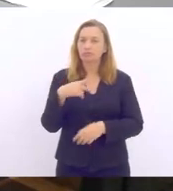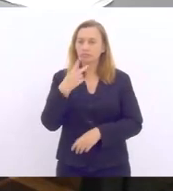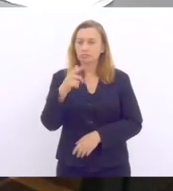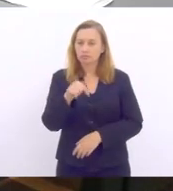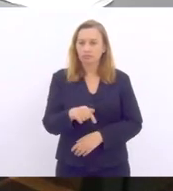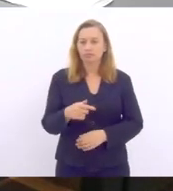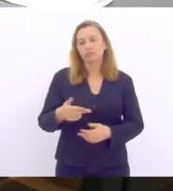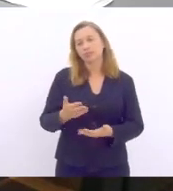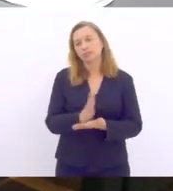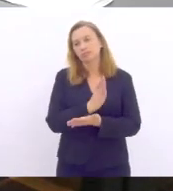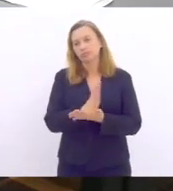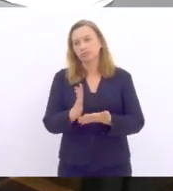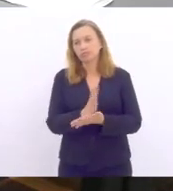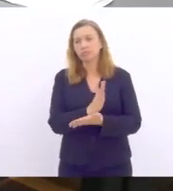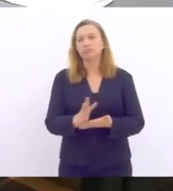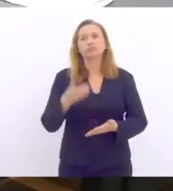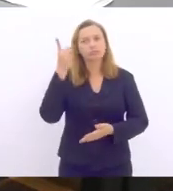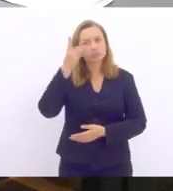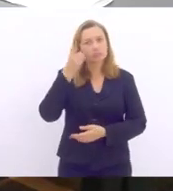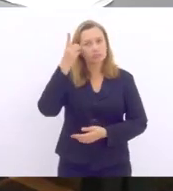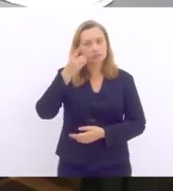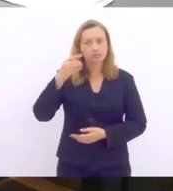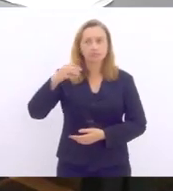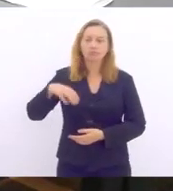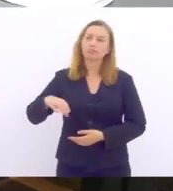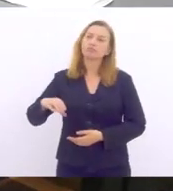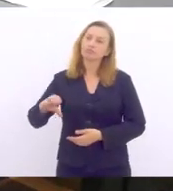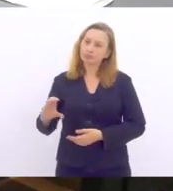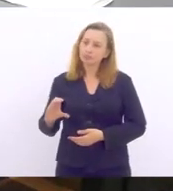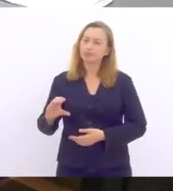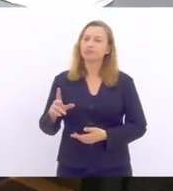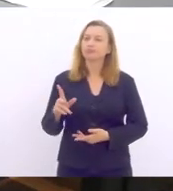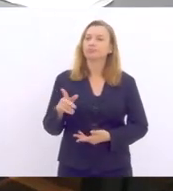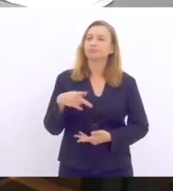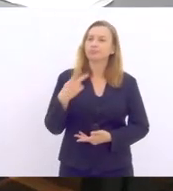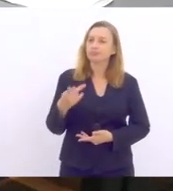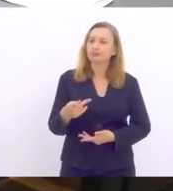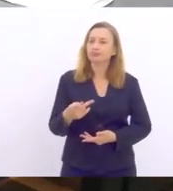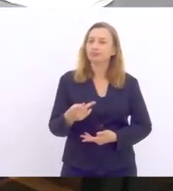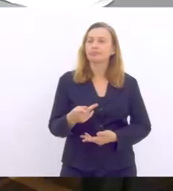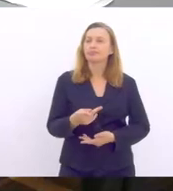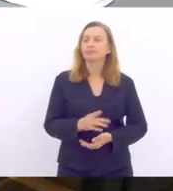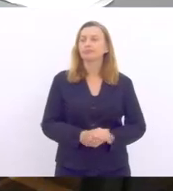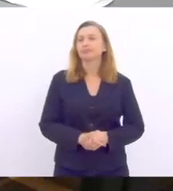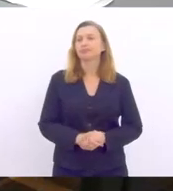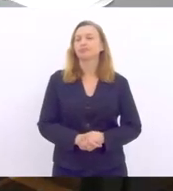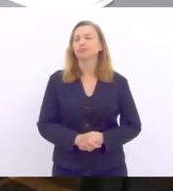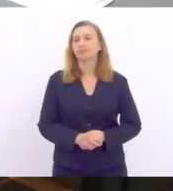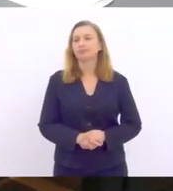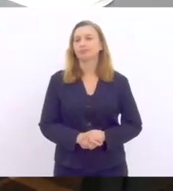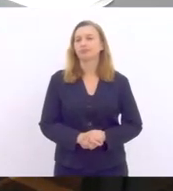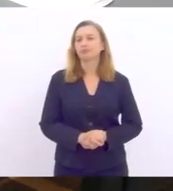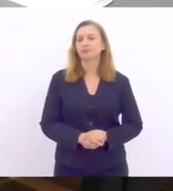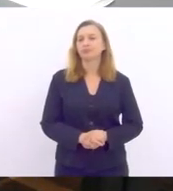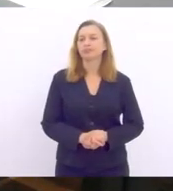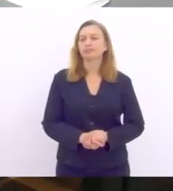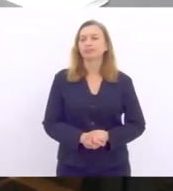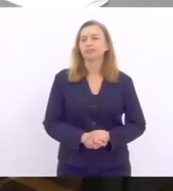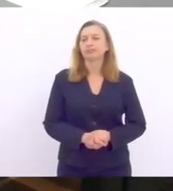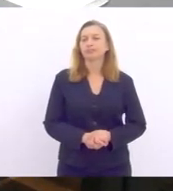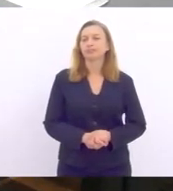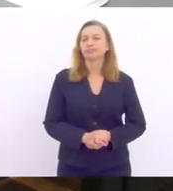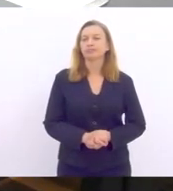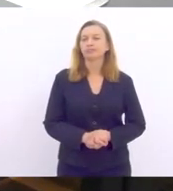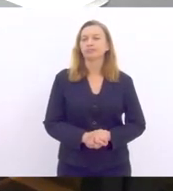mencionado, deputado Carlos Mink, estabelece que as torcidas, como